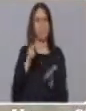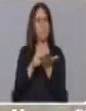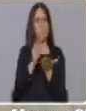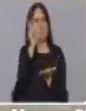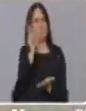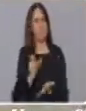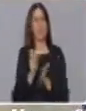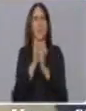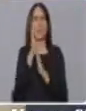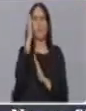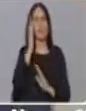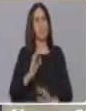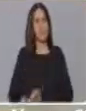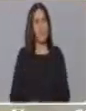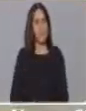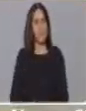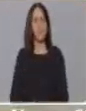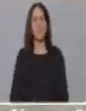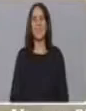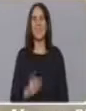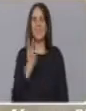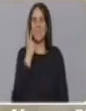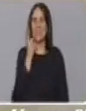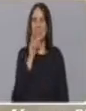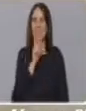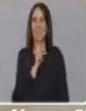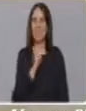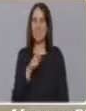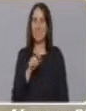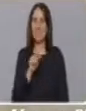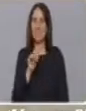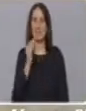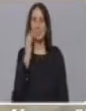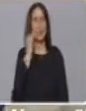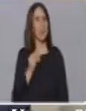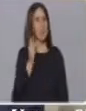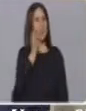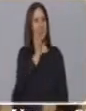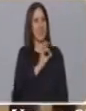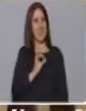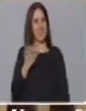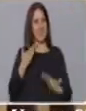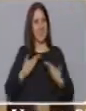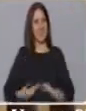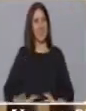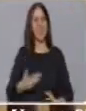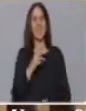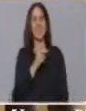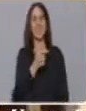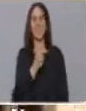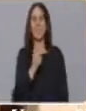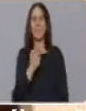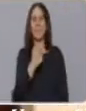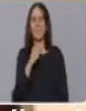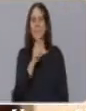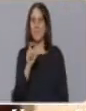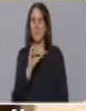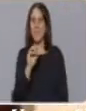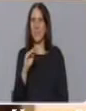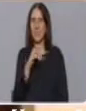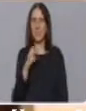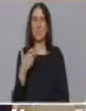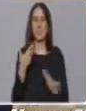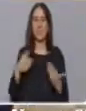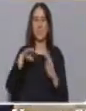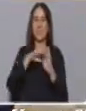Espera, meu Deus, só olha, viva, Vanessa, beijinhos. Estás tão linda, de Beatriz Costa. Obrigada por teres vindo agora a nós. Muito